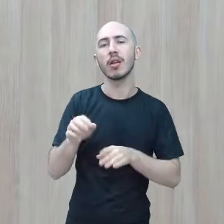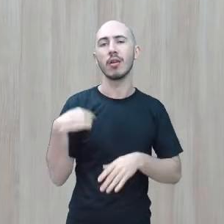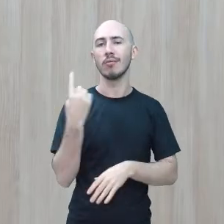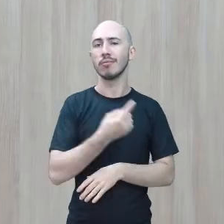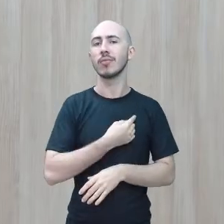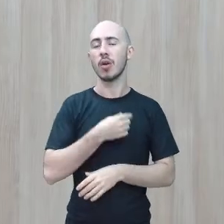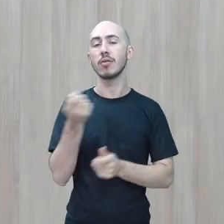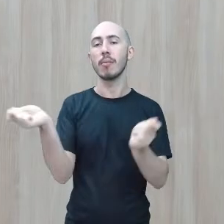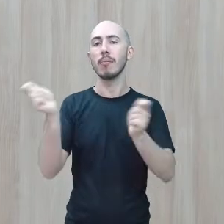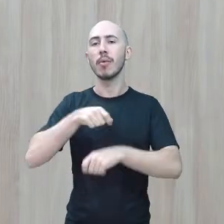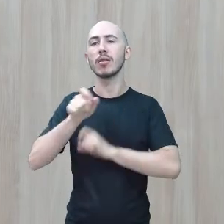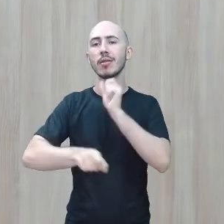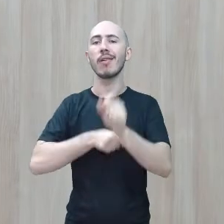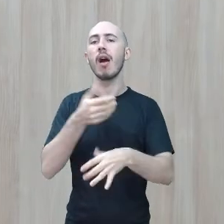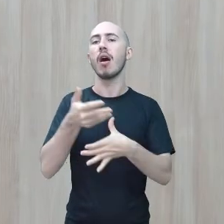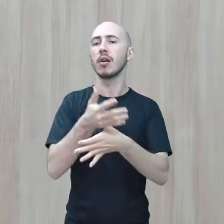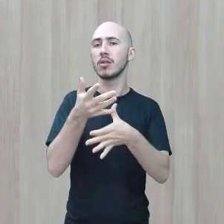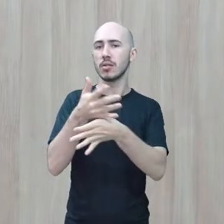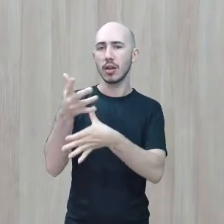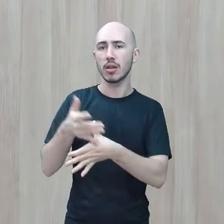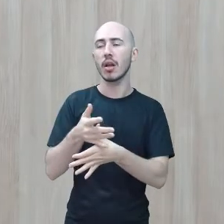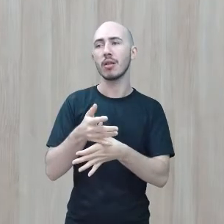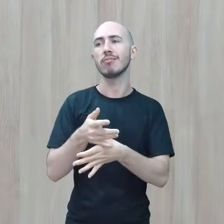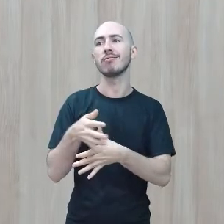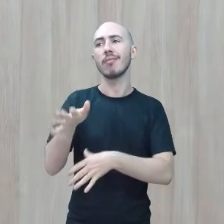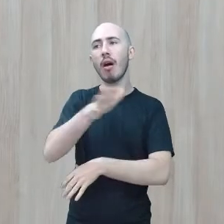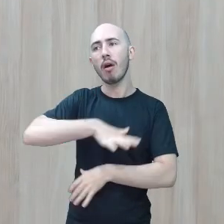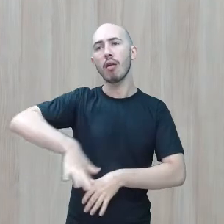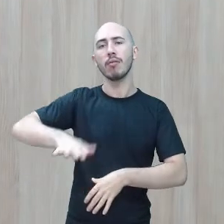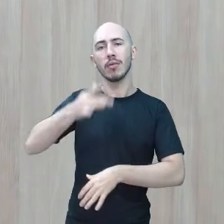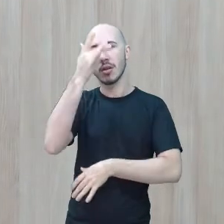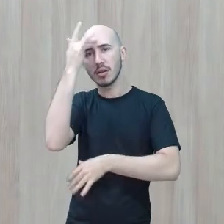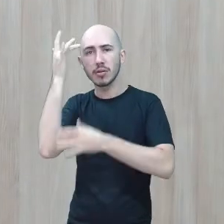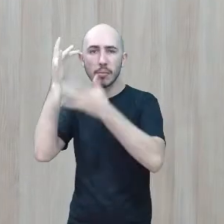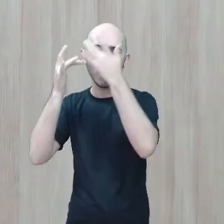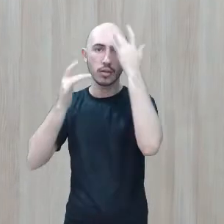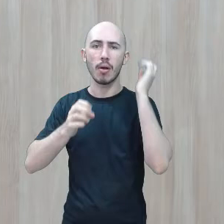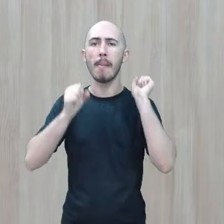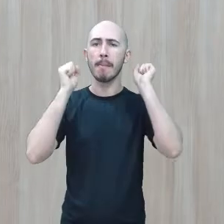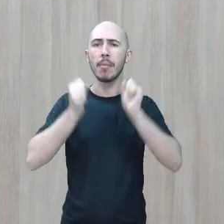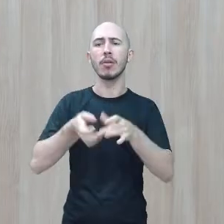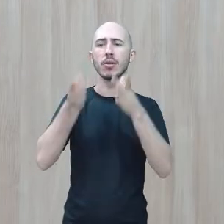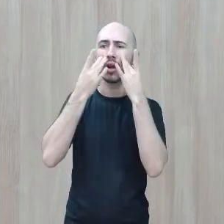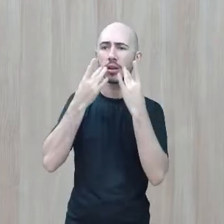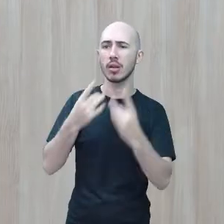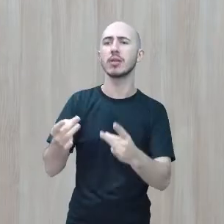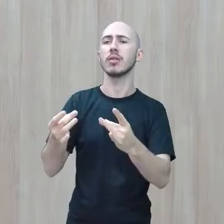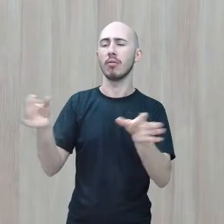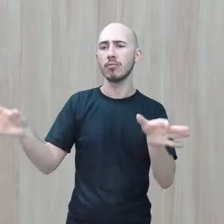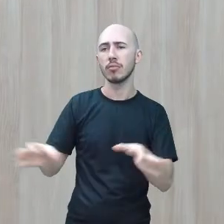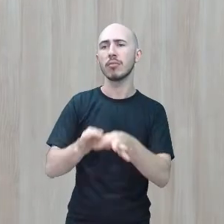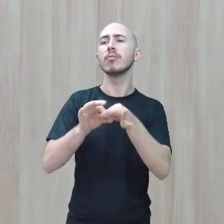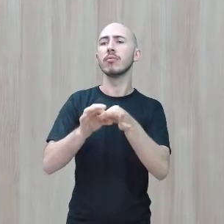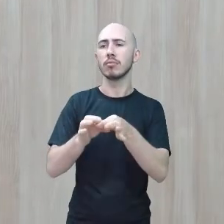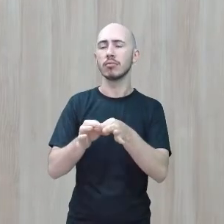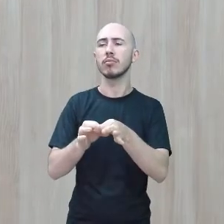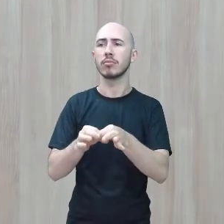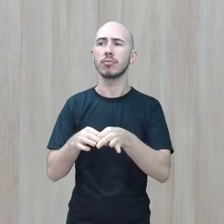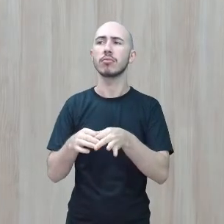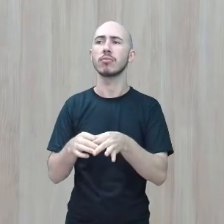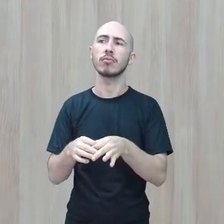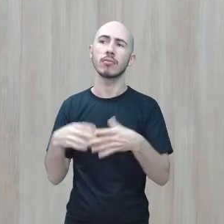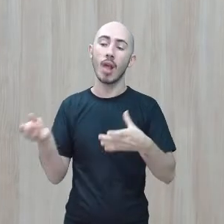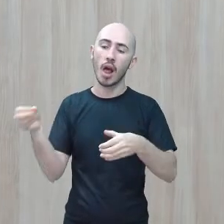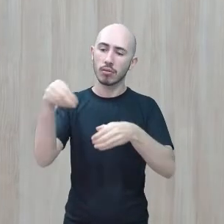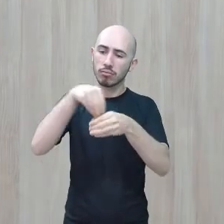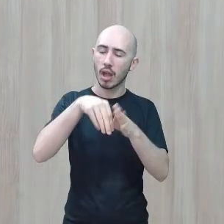gente possa fazer uma cidade, né, onde as vozes possam ser ouvidas, né, que seja incluída toda essa